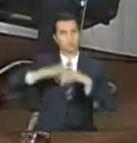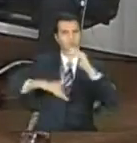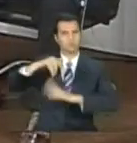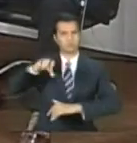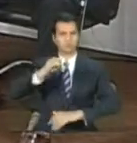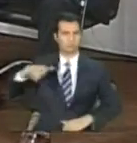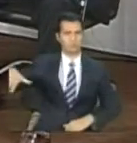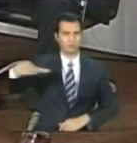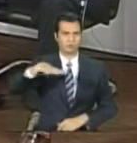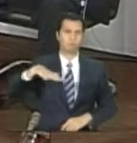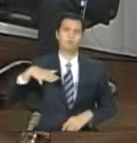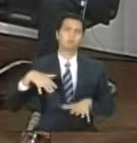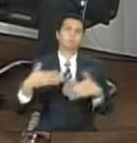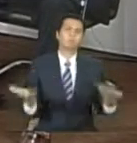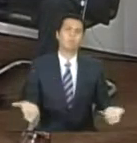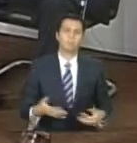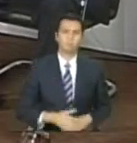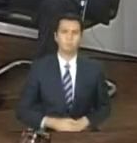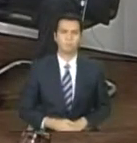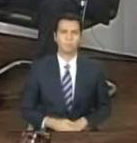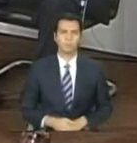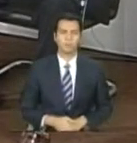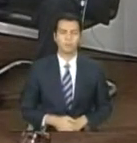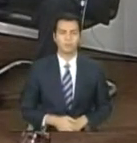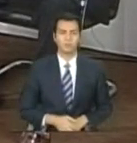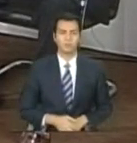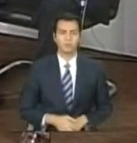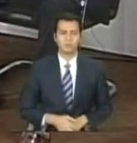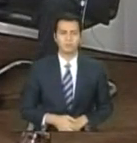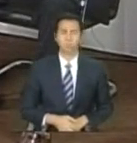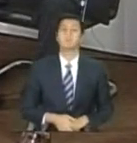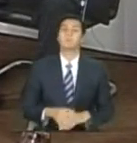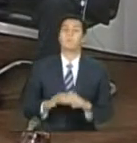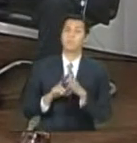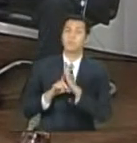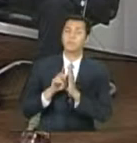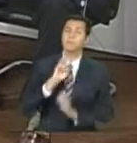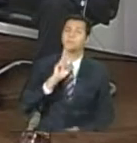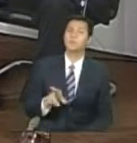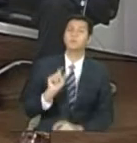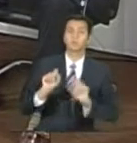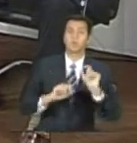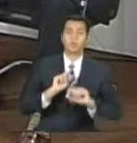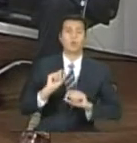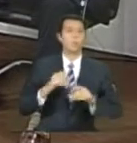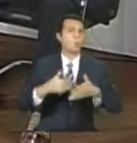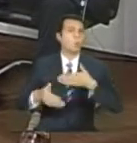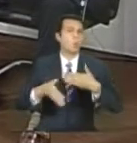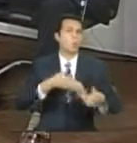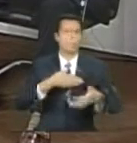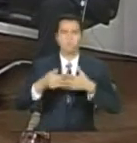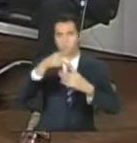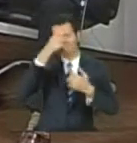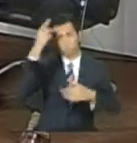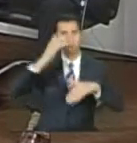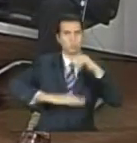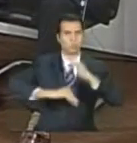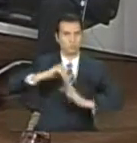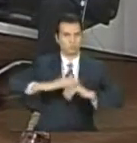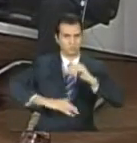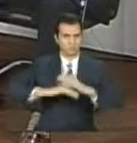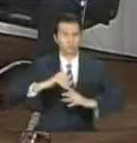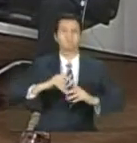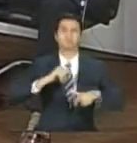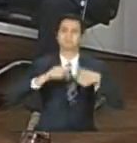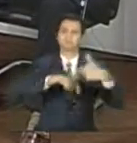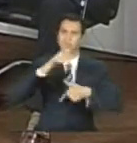Bom, a entrevista domiciliar ela pode ser feita por qualquer técnico da secretaria, da prefeitura, que trabalha diretamente